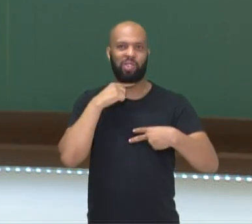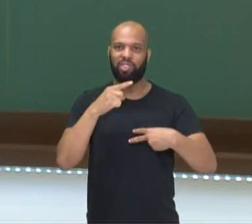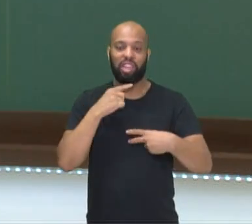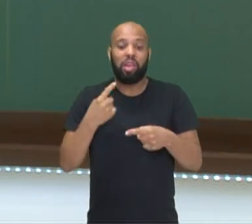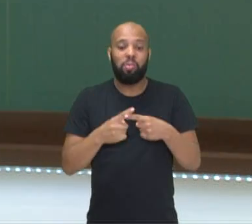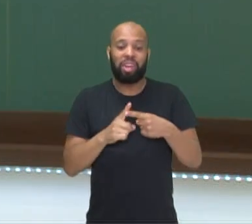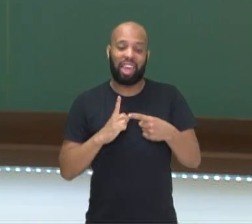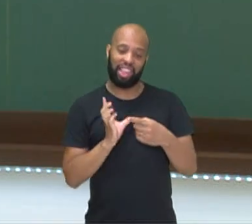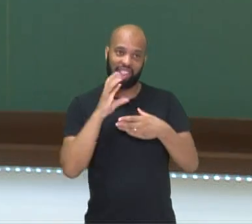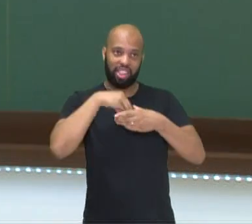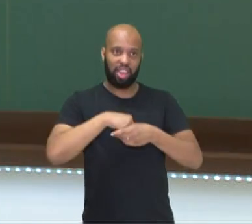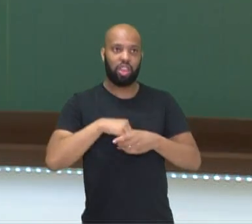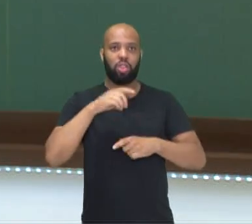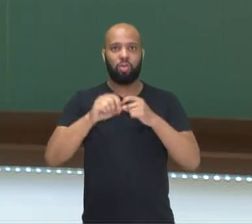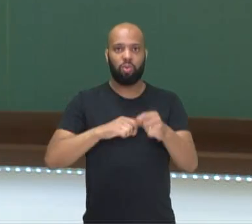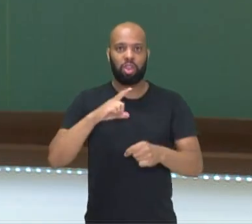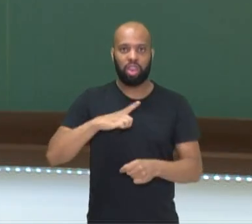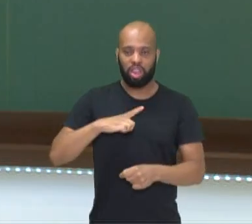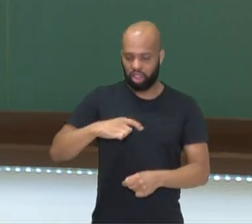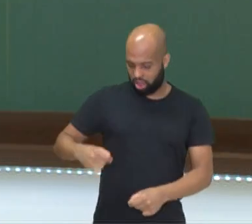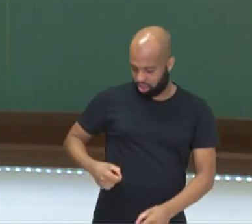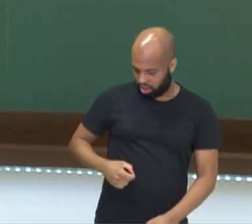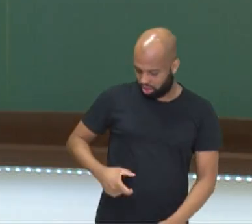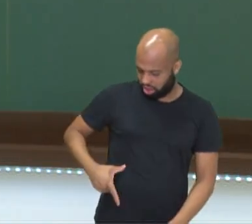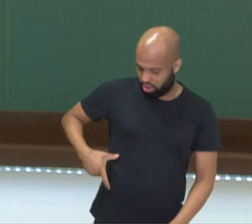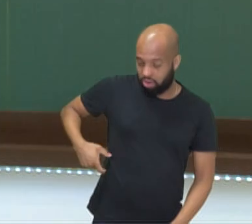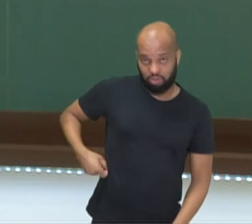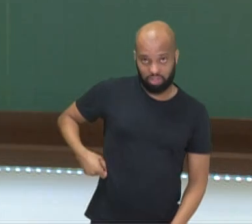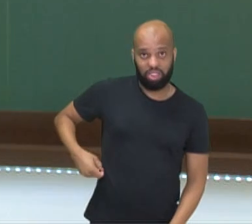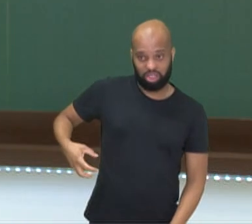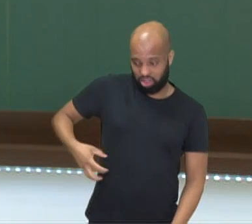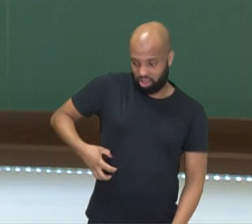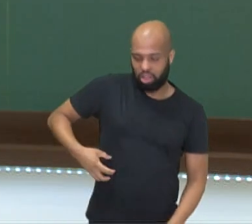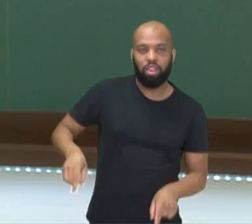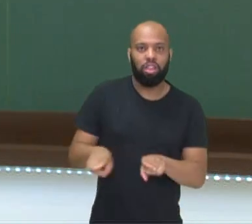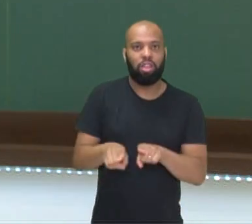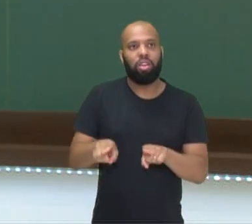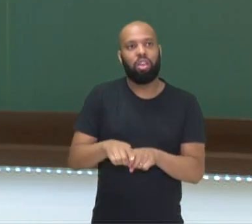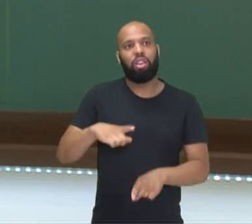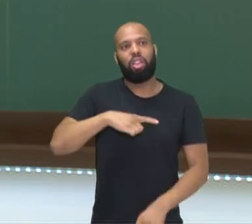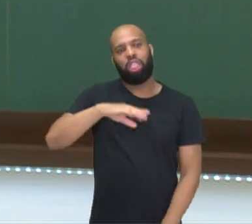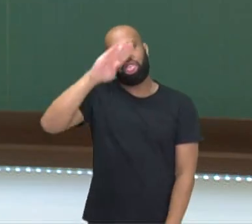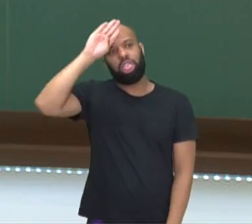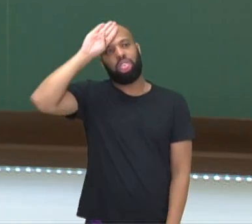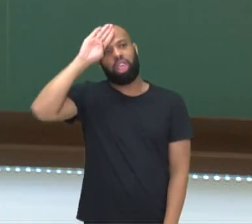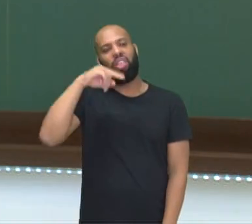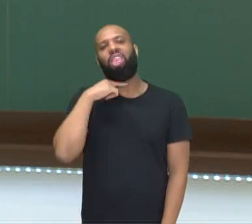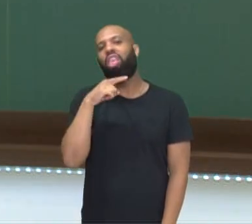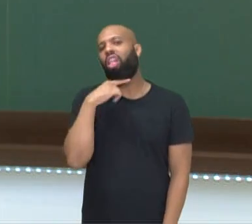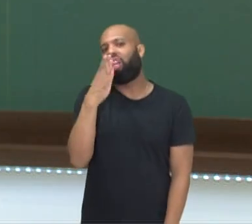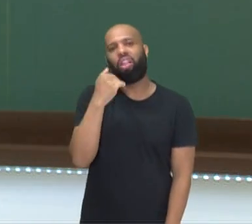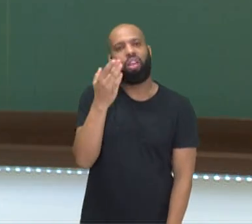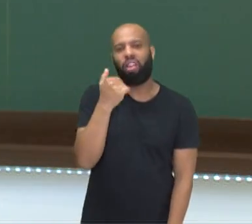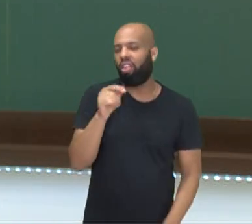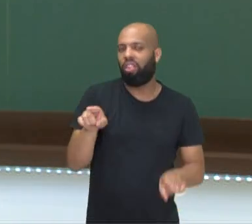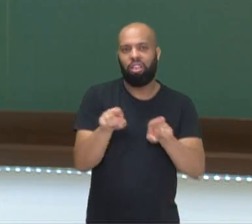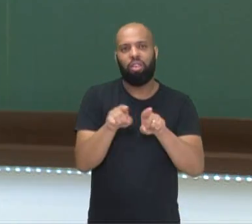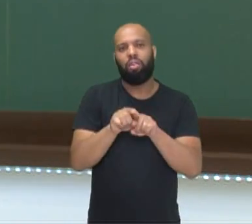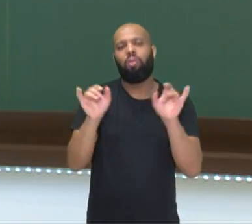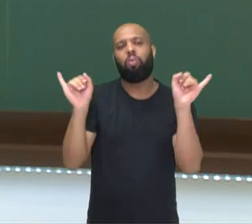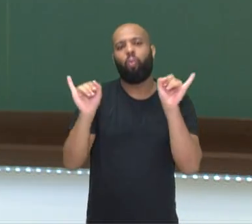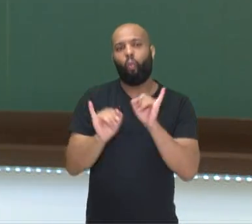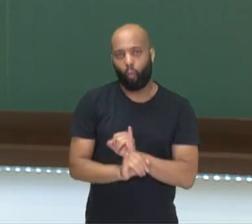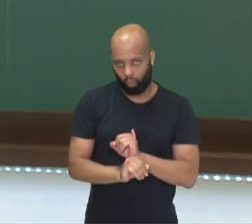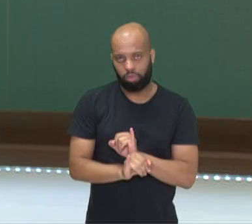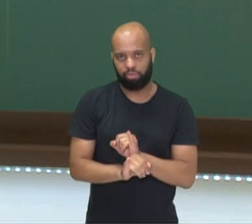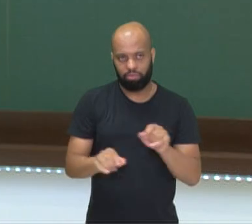pele. Vai afetar fígado, a pessoa vai ter febre, a pessoa pode ter falta de apetite,